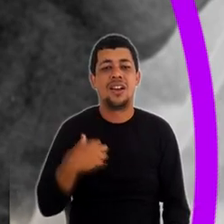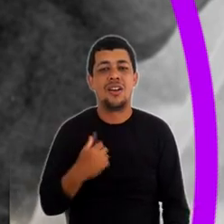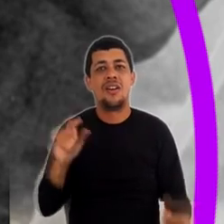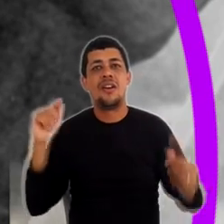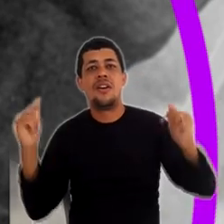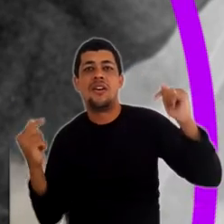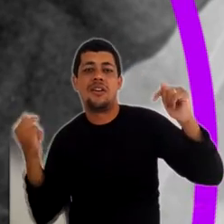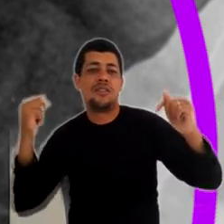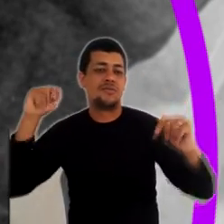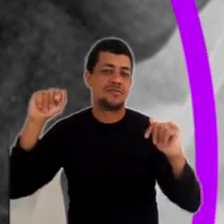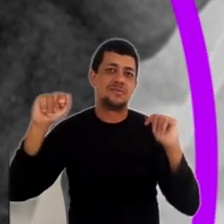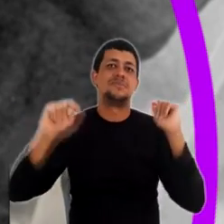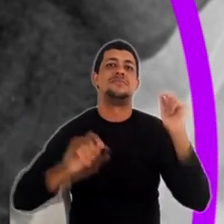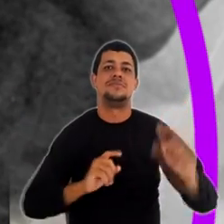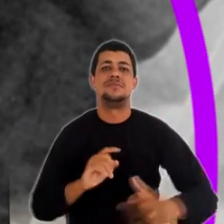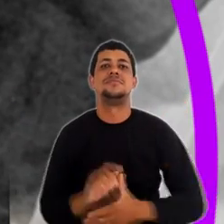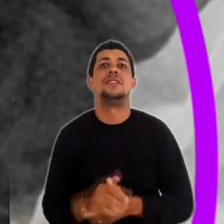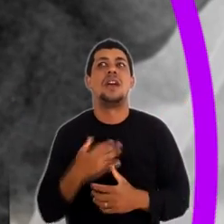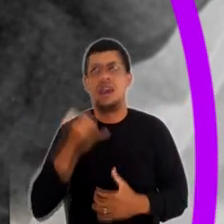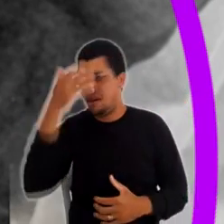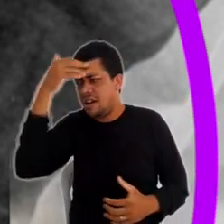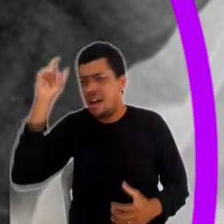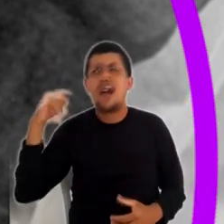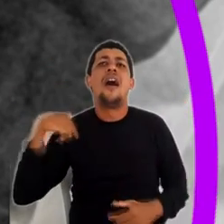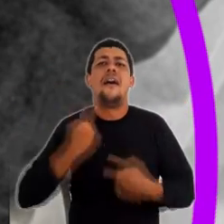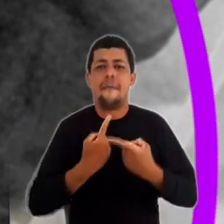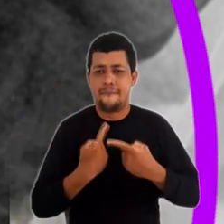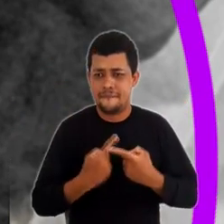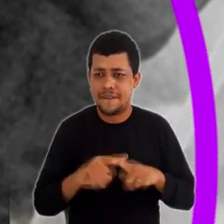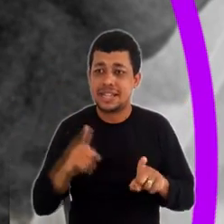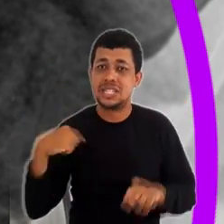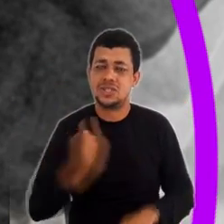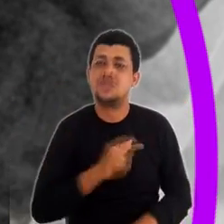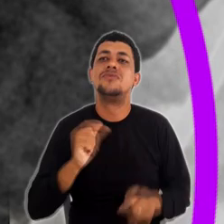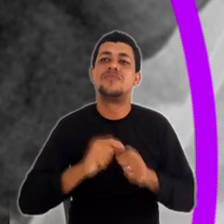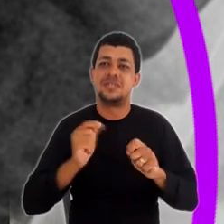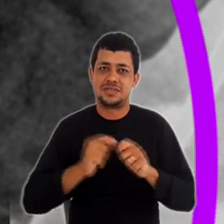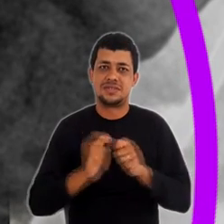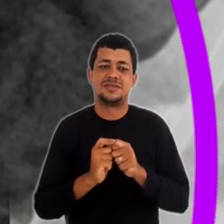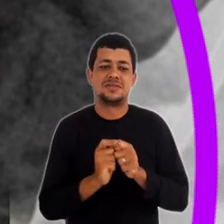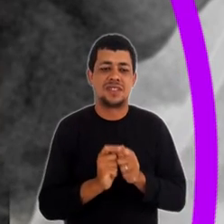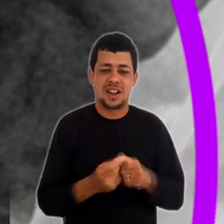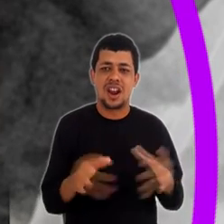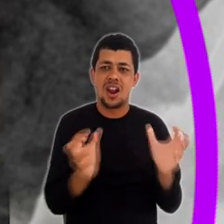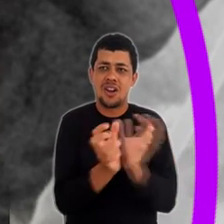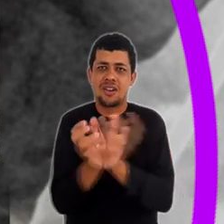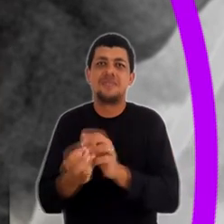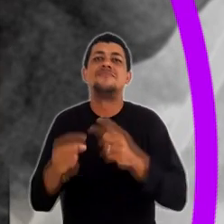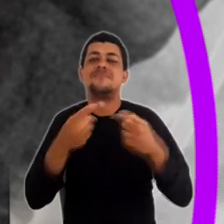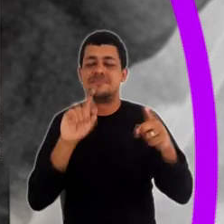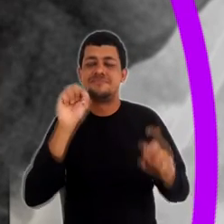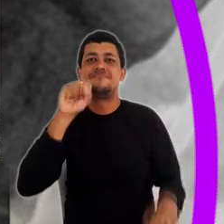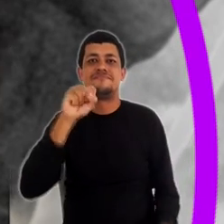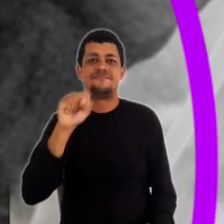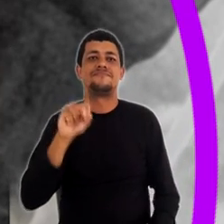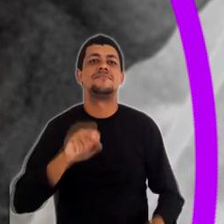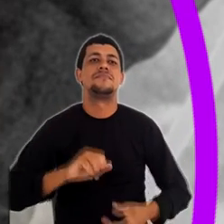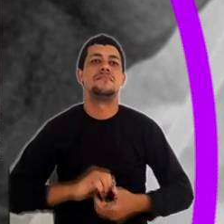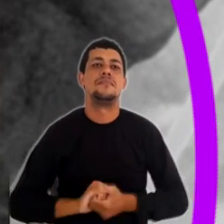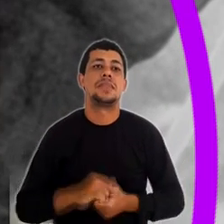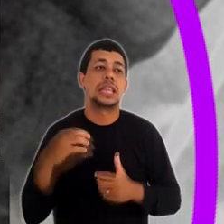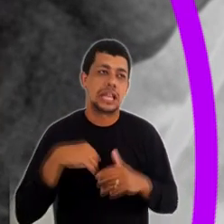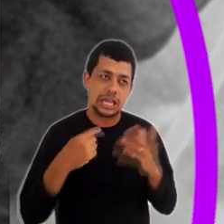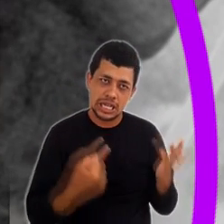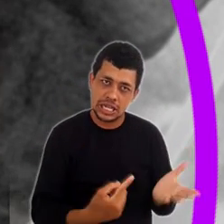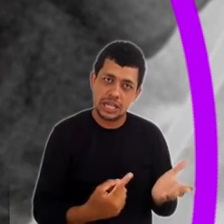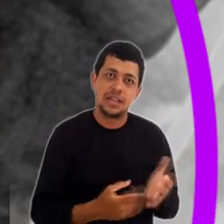aí e esquece. Mas que a gente vai fazer nossa mixtape, a gente vai sim. Então, a gente aqui do São Musical